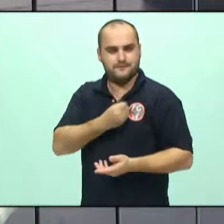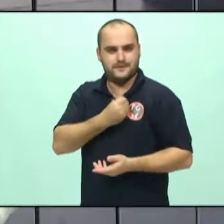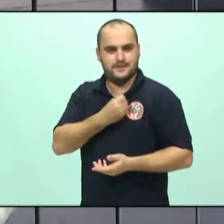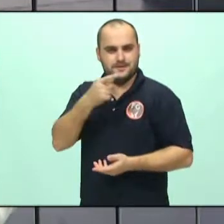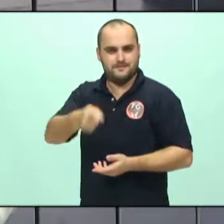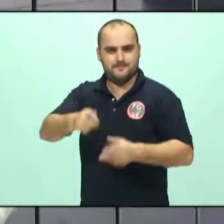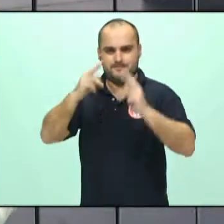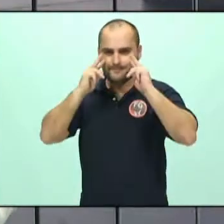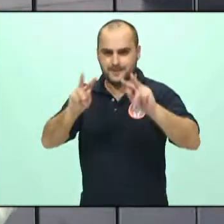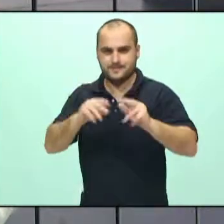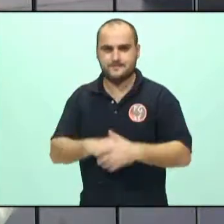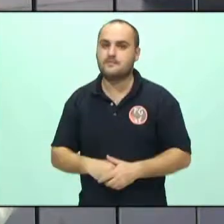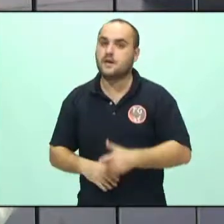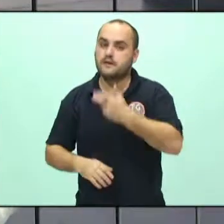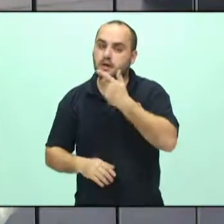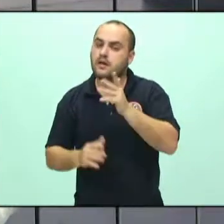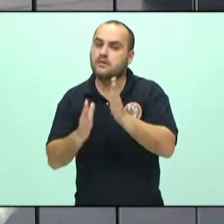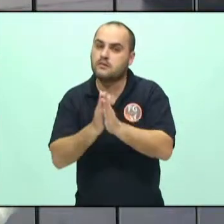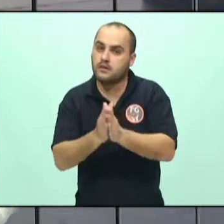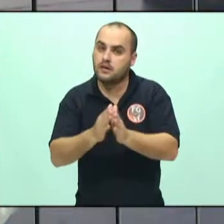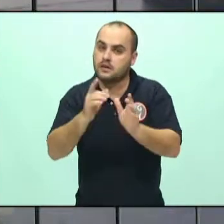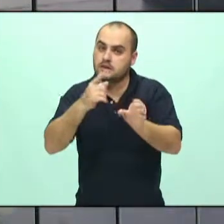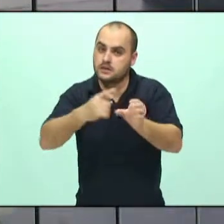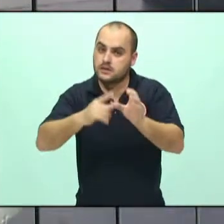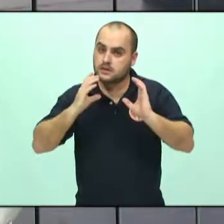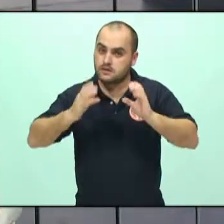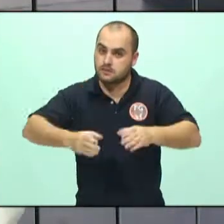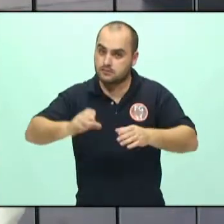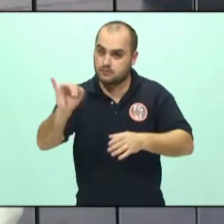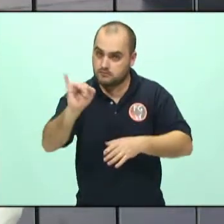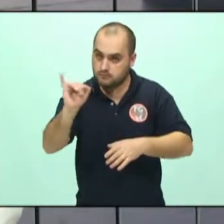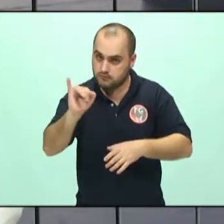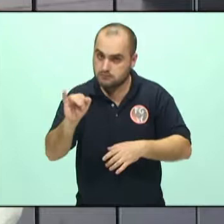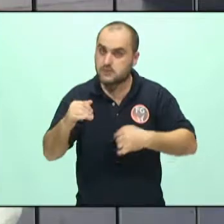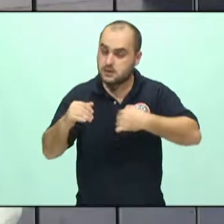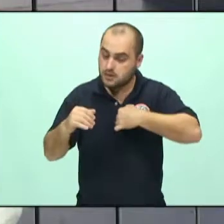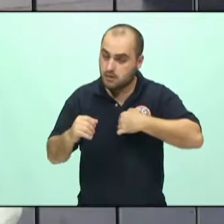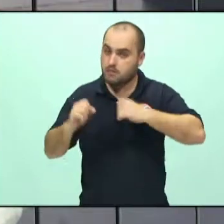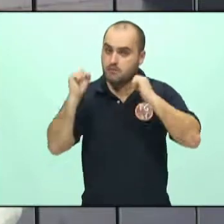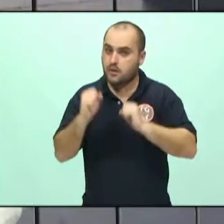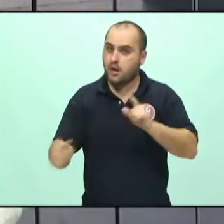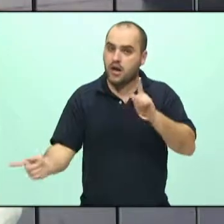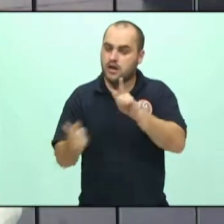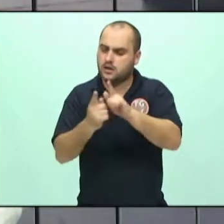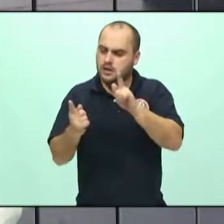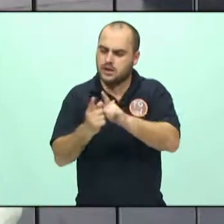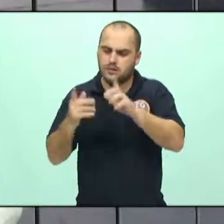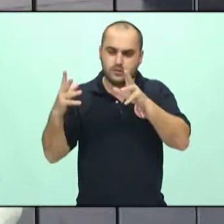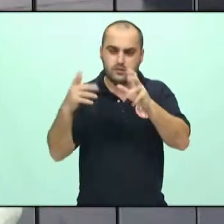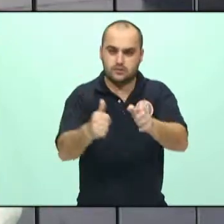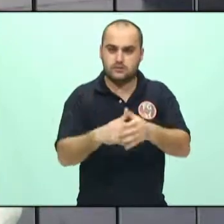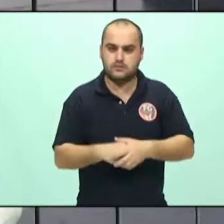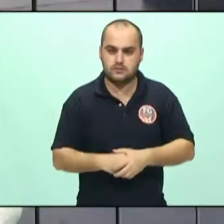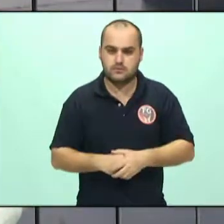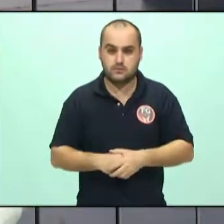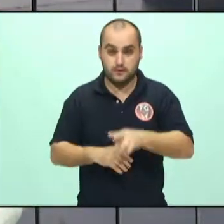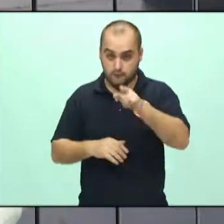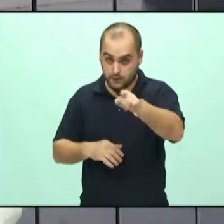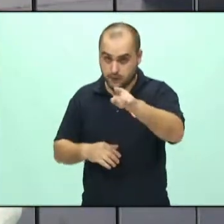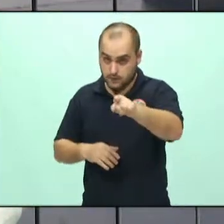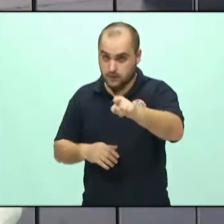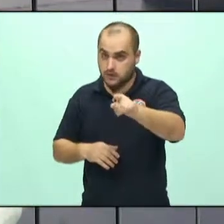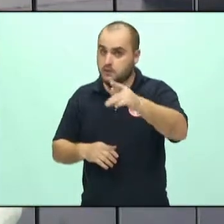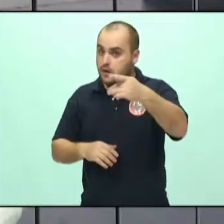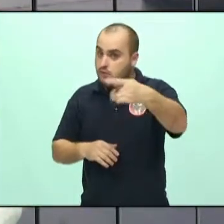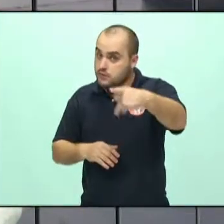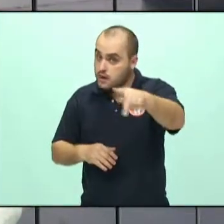e dizer a cada um dos cidadãos de Itajaí, dentro das minhas possibilidades, eu atendo a todos. O seu gabinete, você que está me acompanhando, o